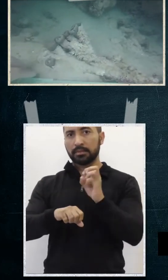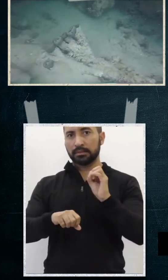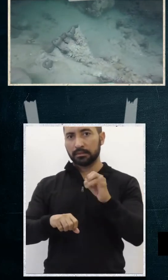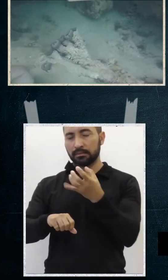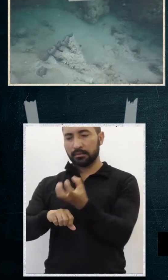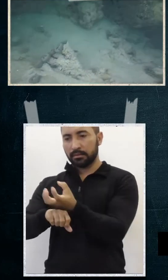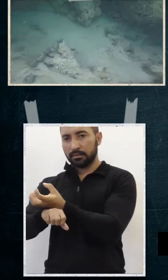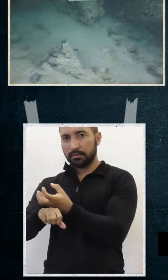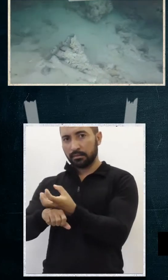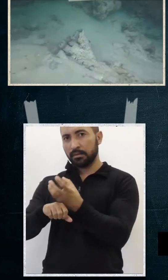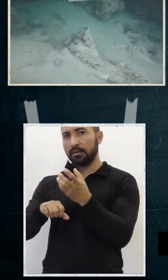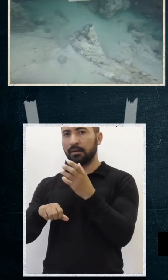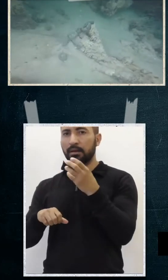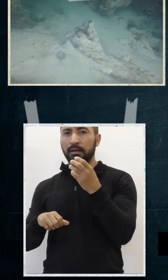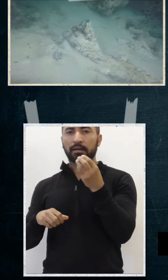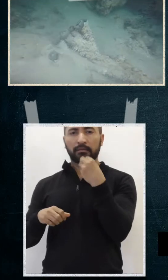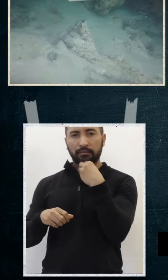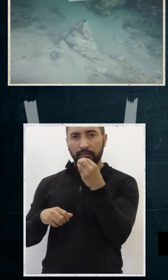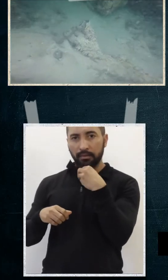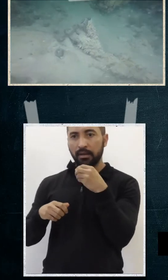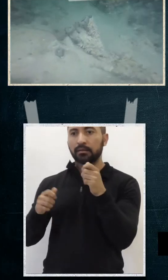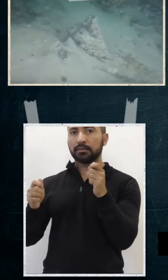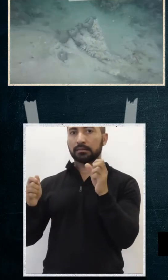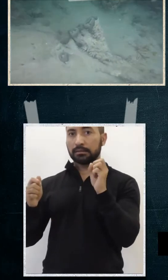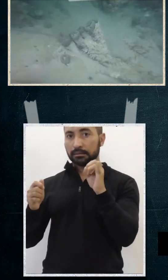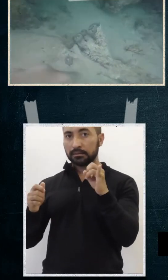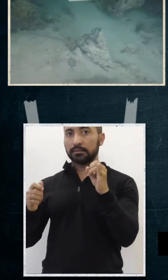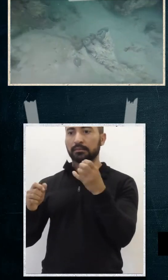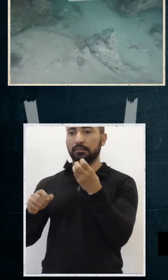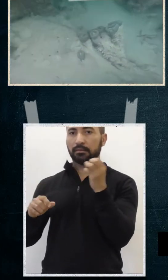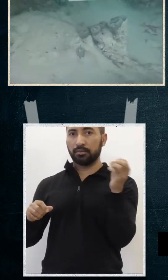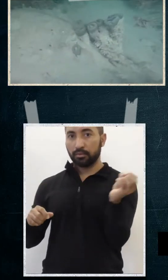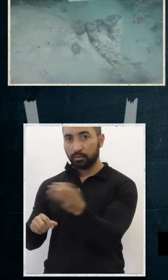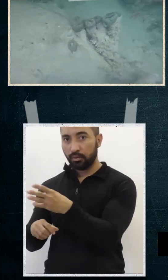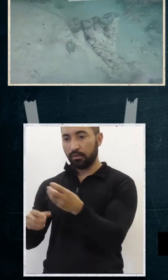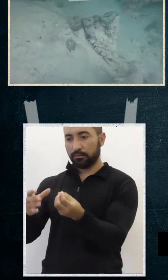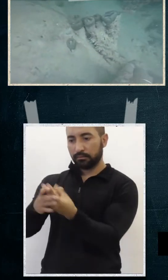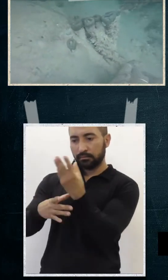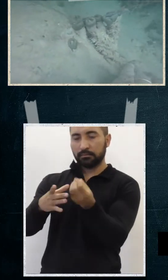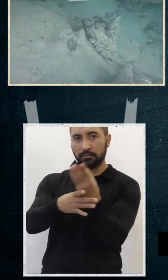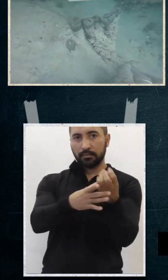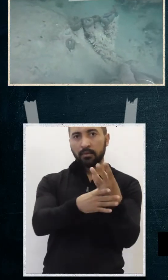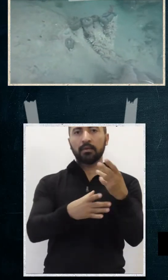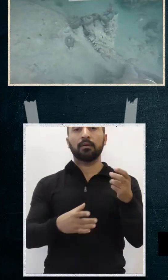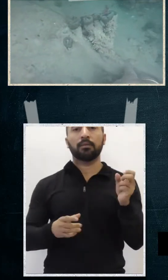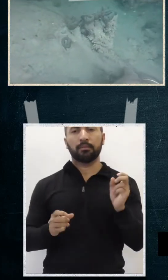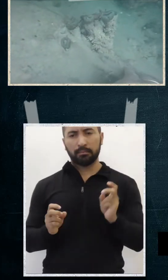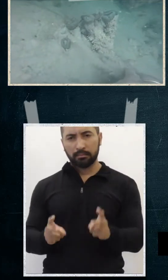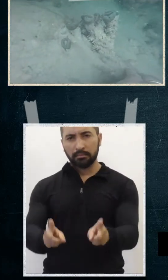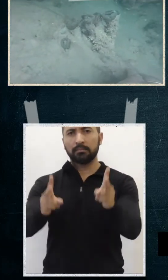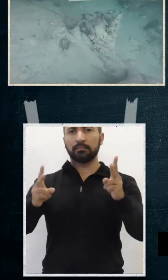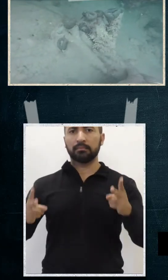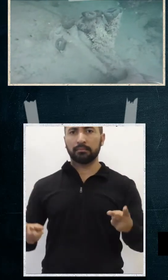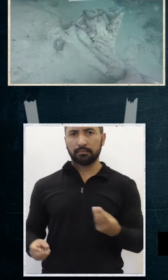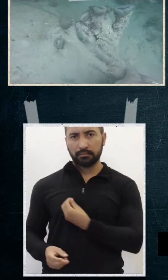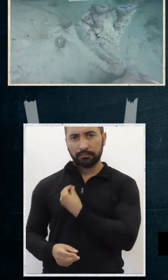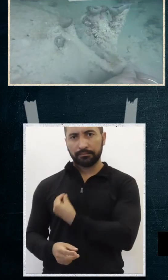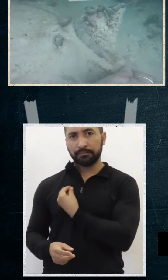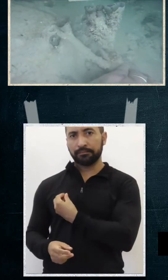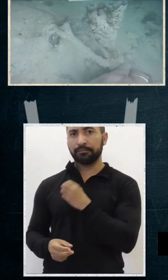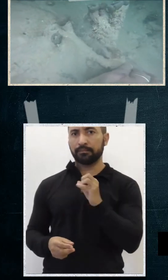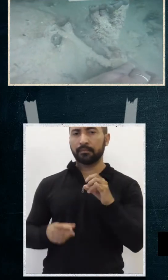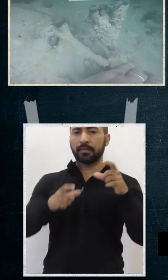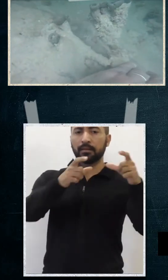trabalho que as colônias tombam por a fragilidade dos esqueletos. Então, se a gente consegue fortalecer essas colônias